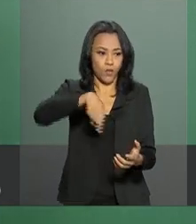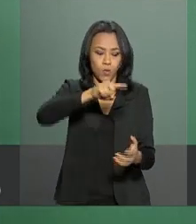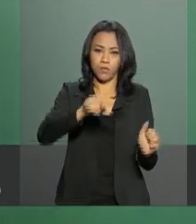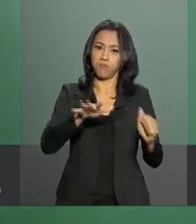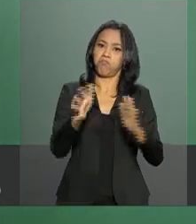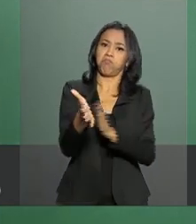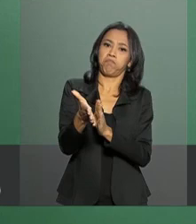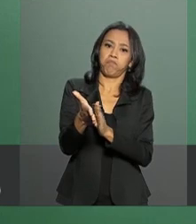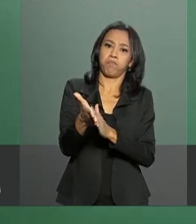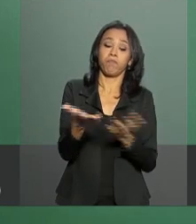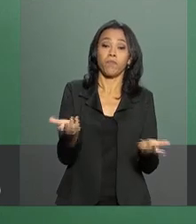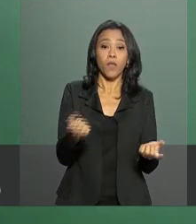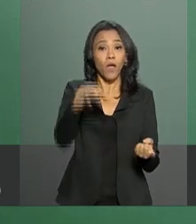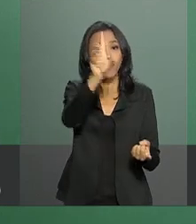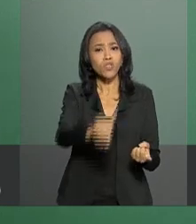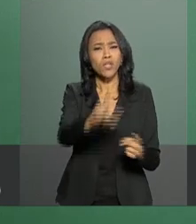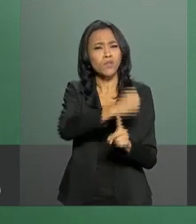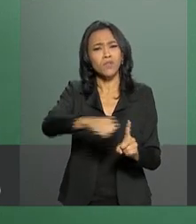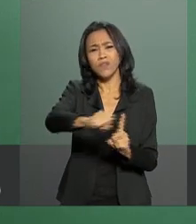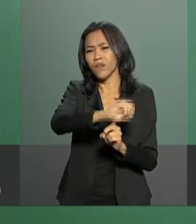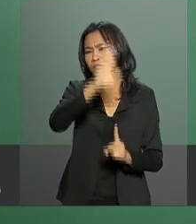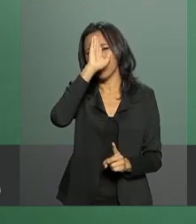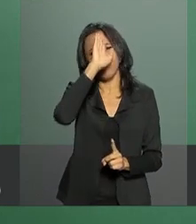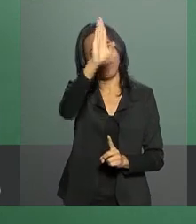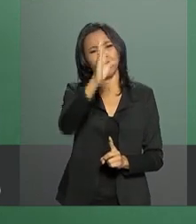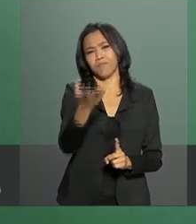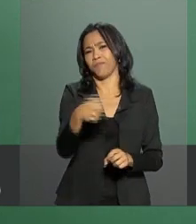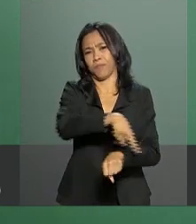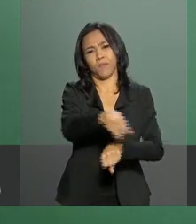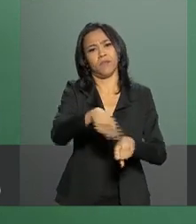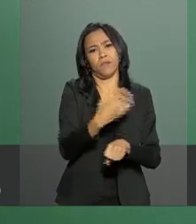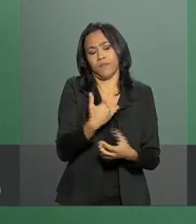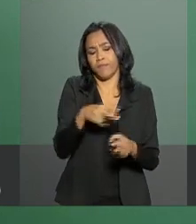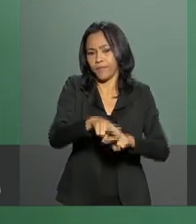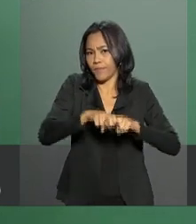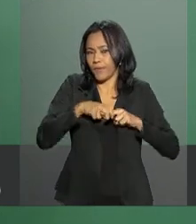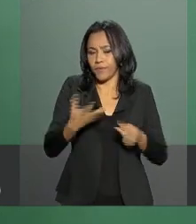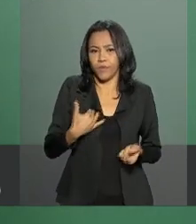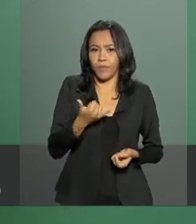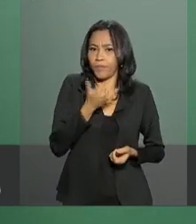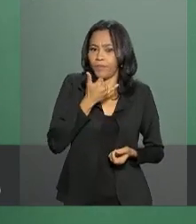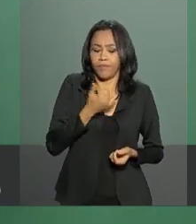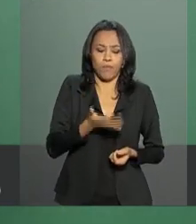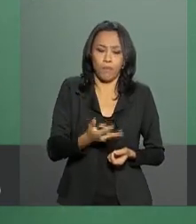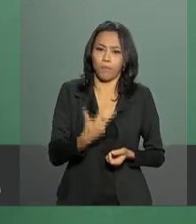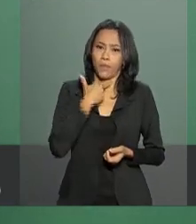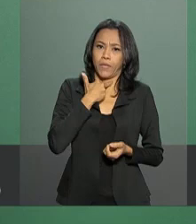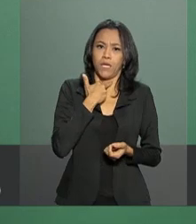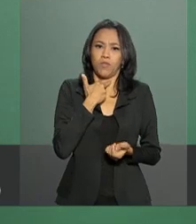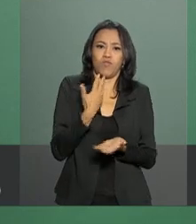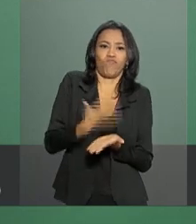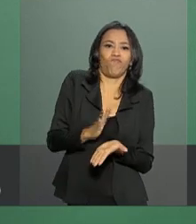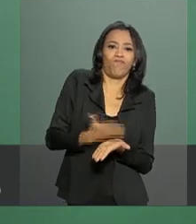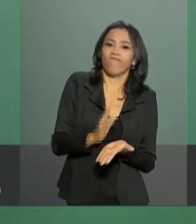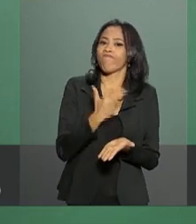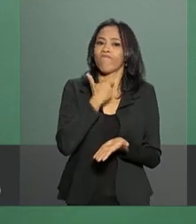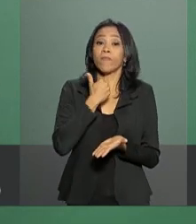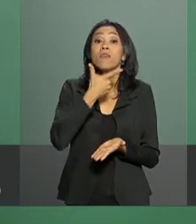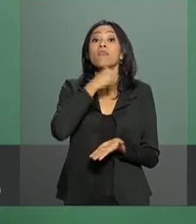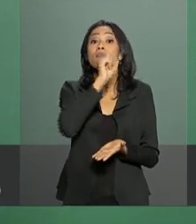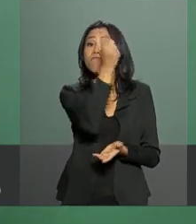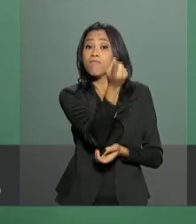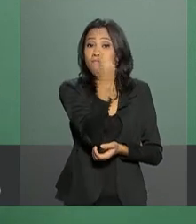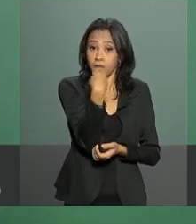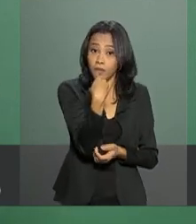para os direitos sociais são fundamentais para o país e por isso não podemos nos descuidar deles e quem nos determina isso